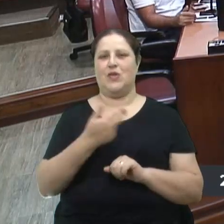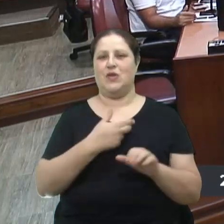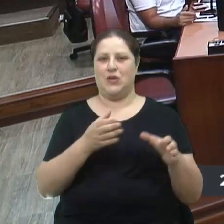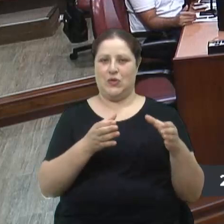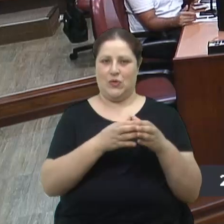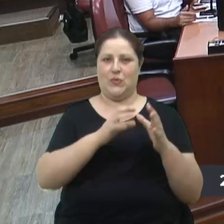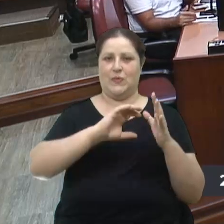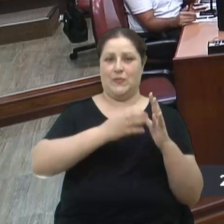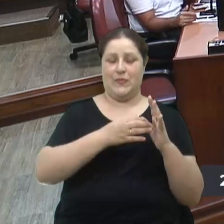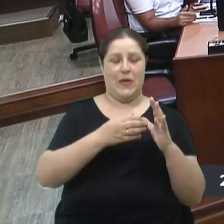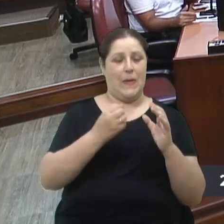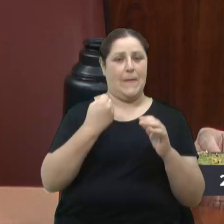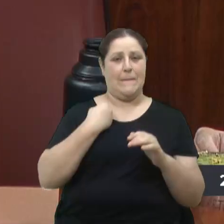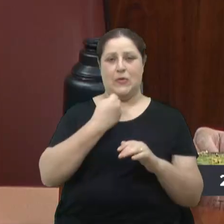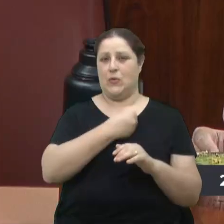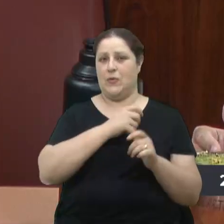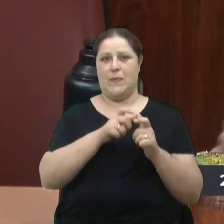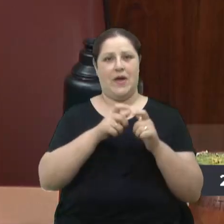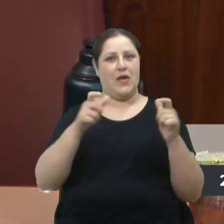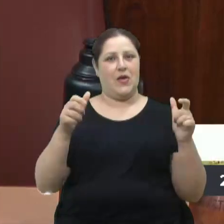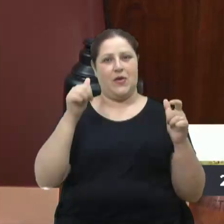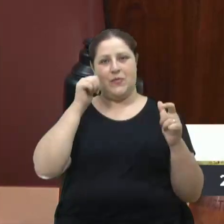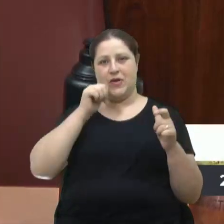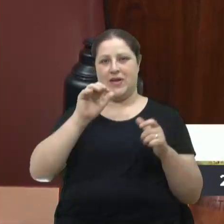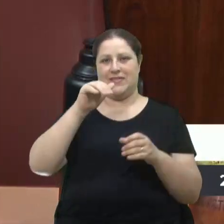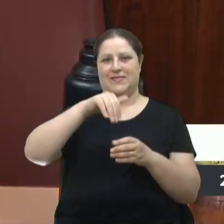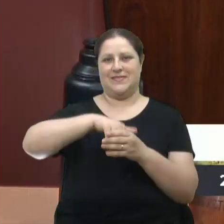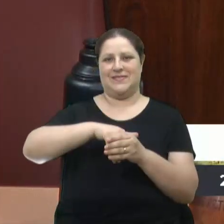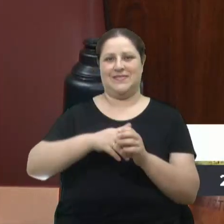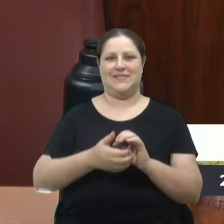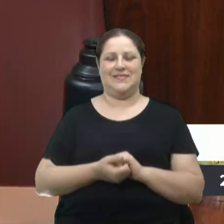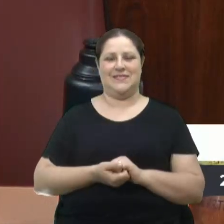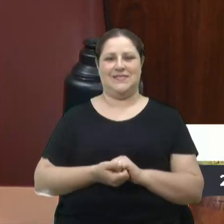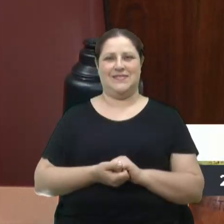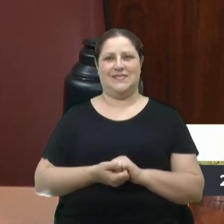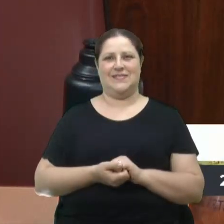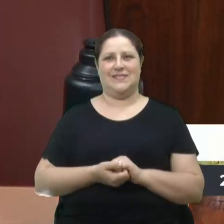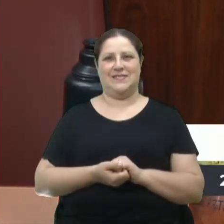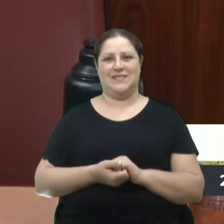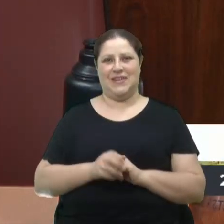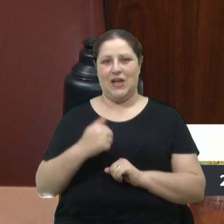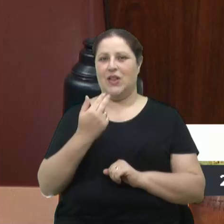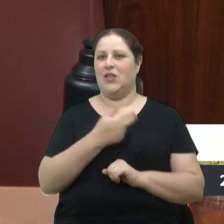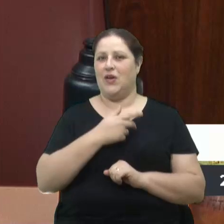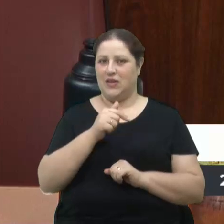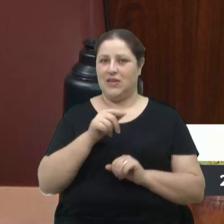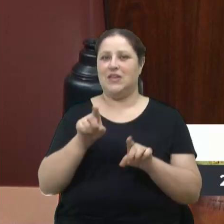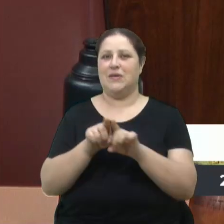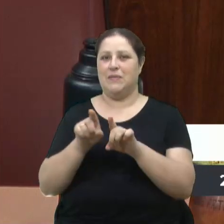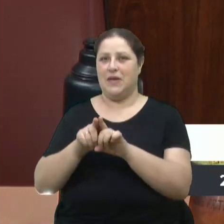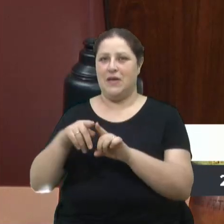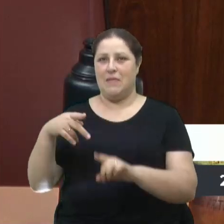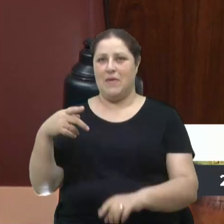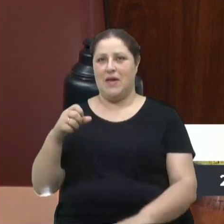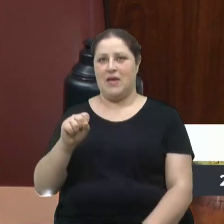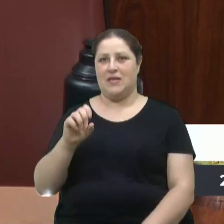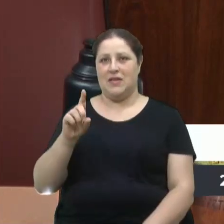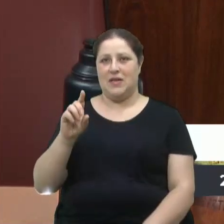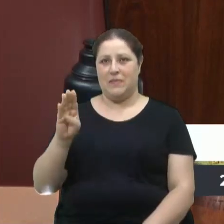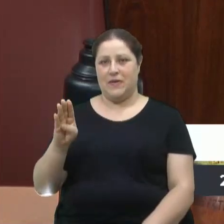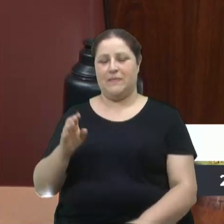maior número de mulheres eleitas, né? E a nossa é a bancada do PSDB, também com